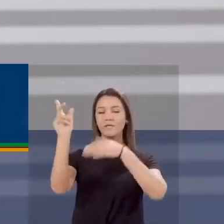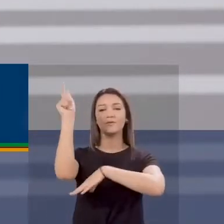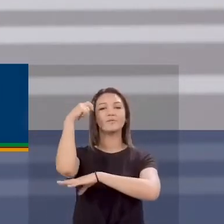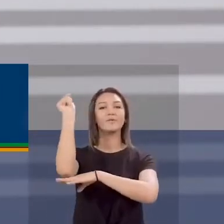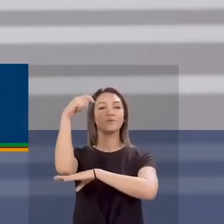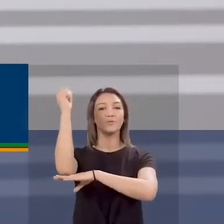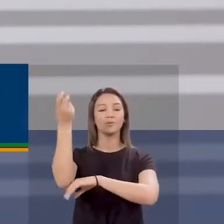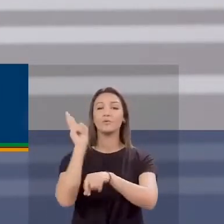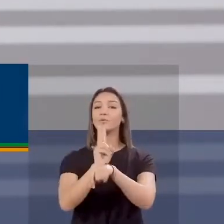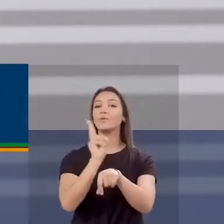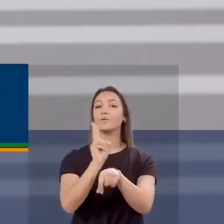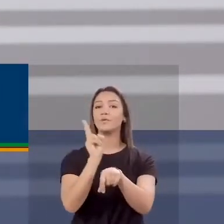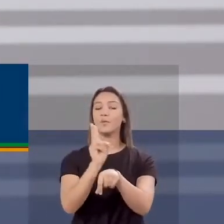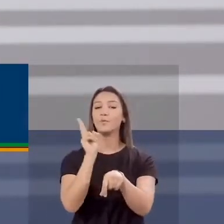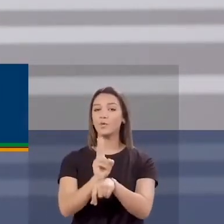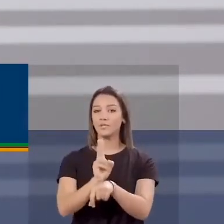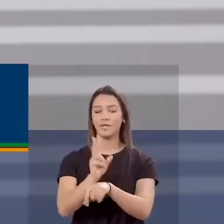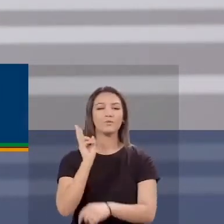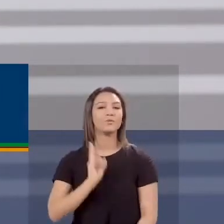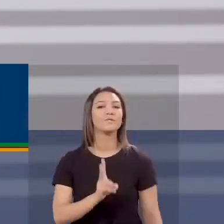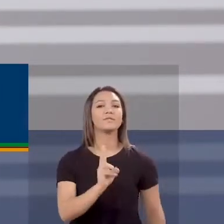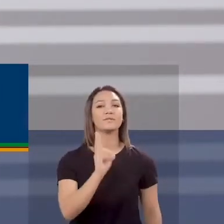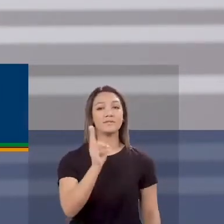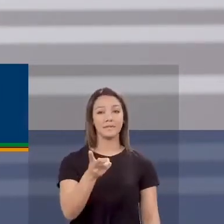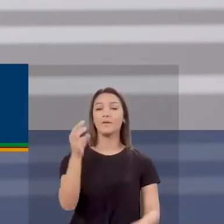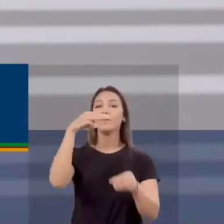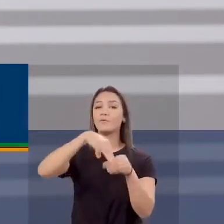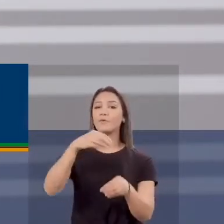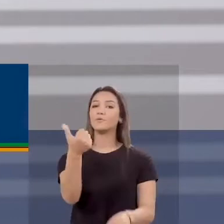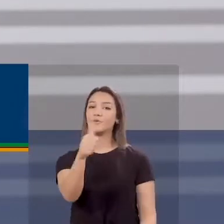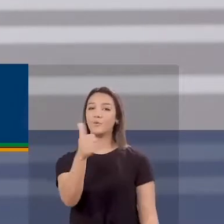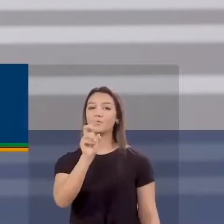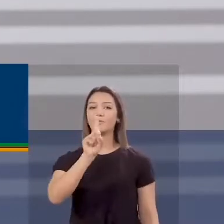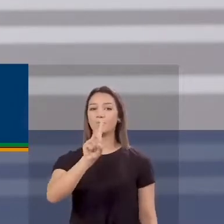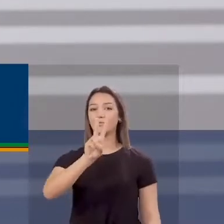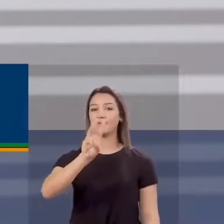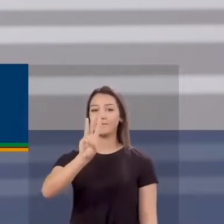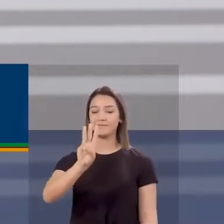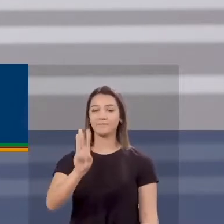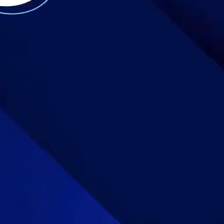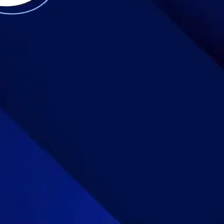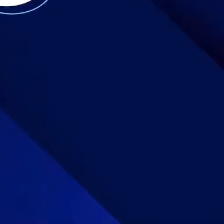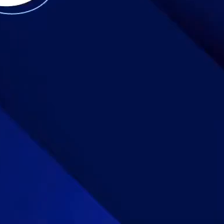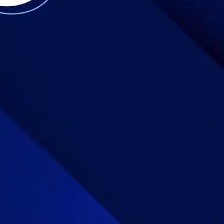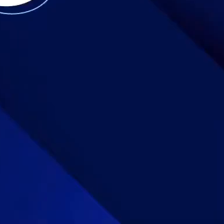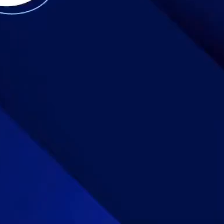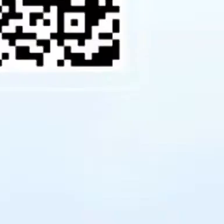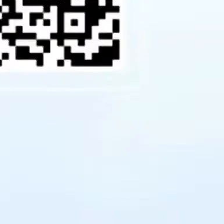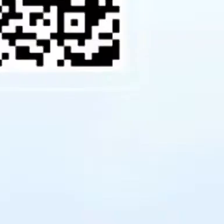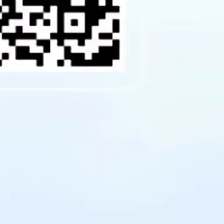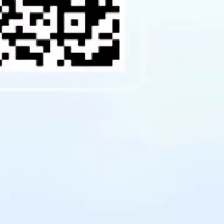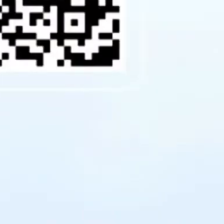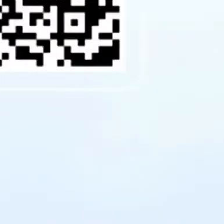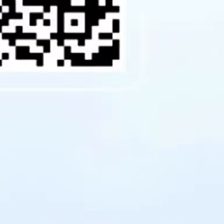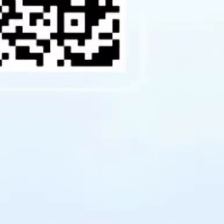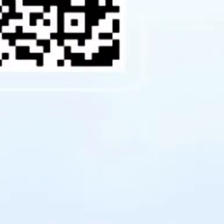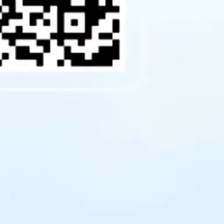aos gaúchos e à segurança pública sempre. Mônica Leal, 11123.